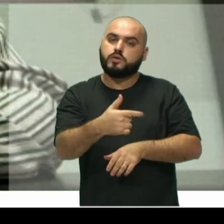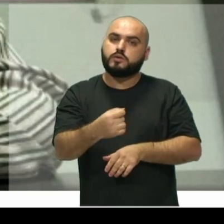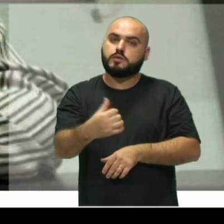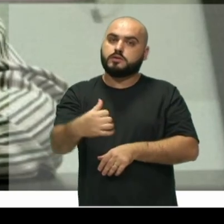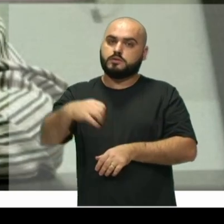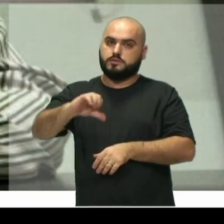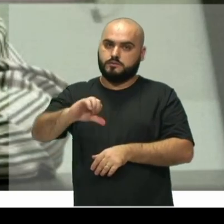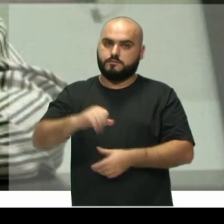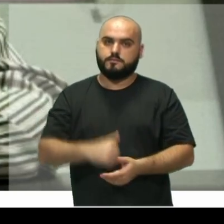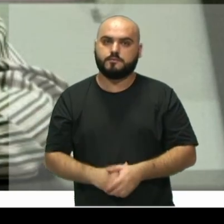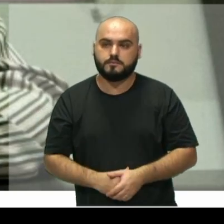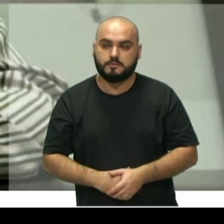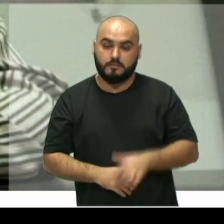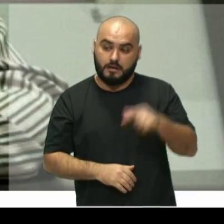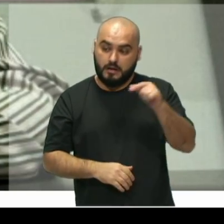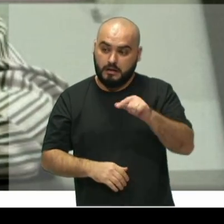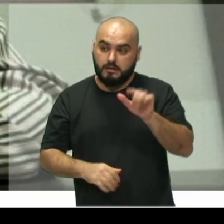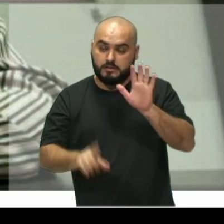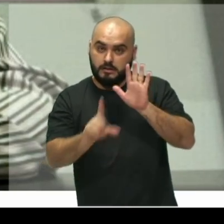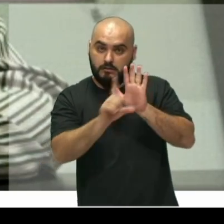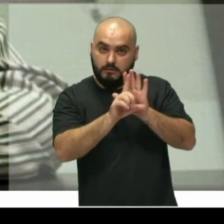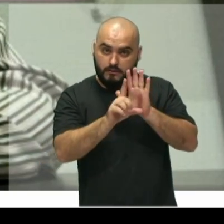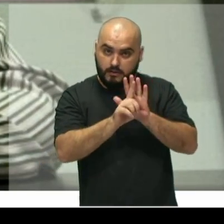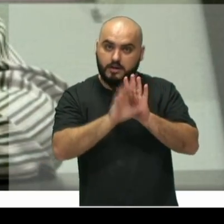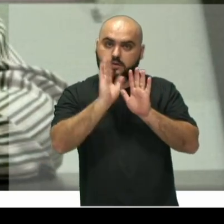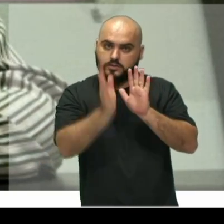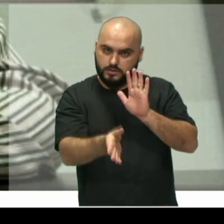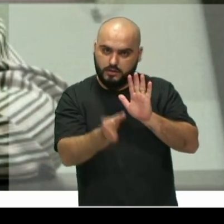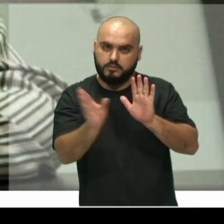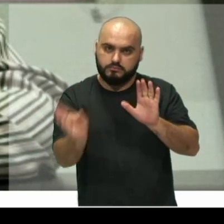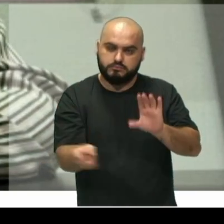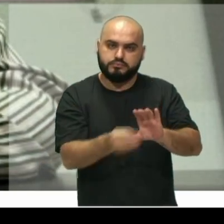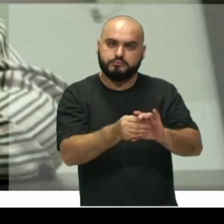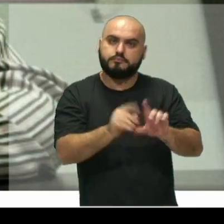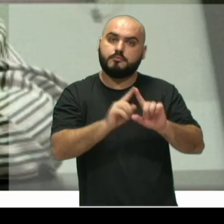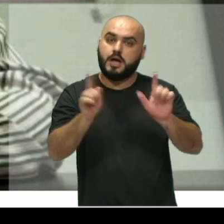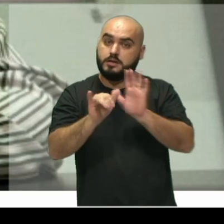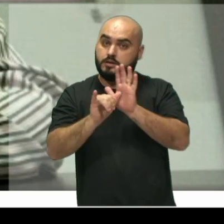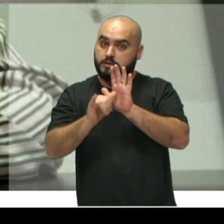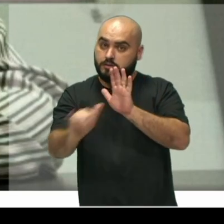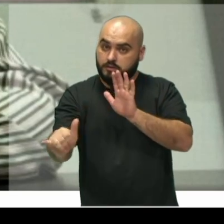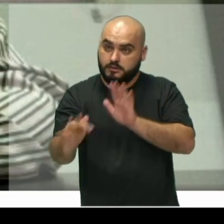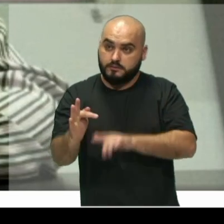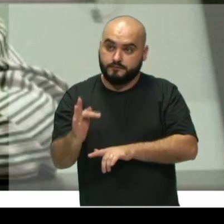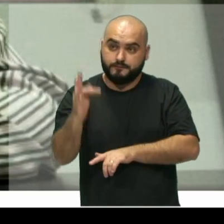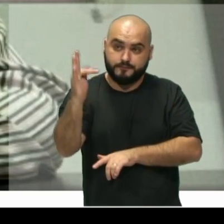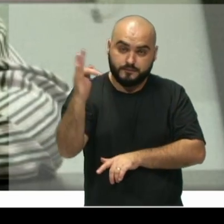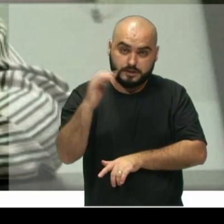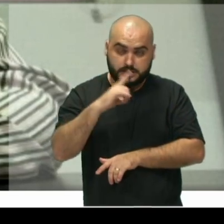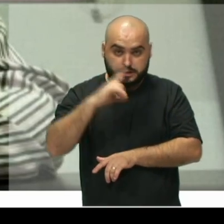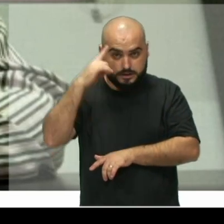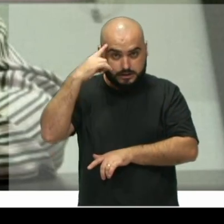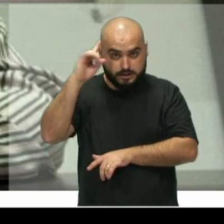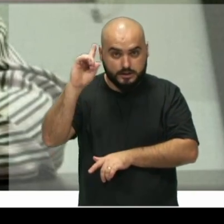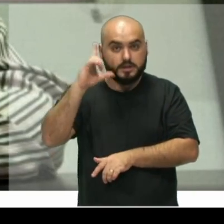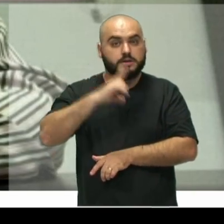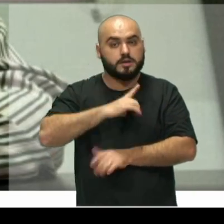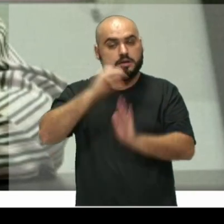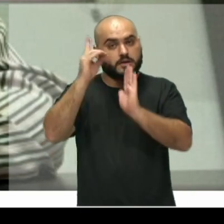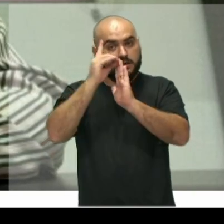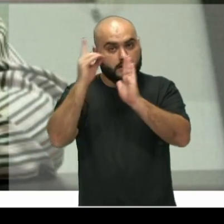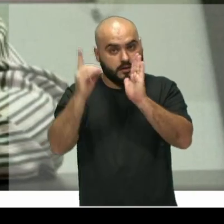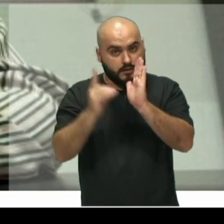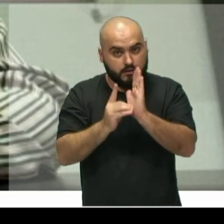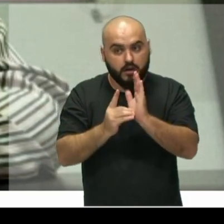O edital dessa lei ainda não... A lei está publicada, mas deve estar saindo o edital agora nos próximos dias, com um decreto, como vai